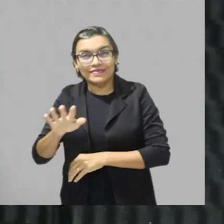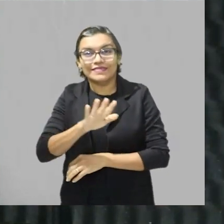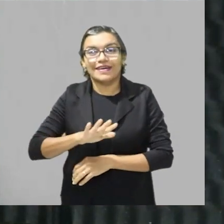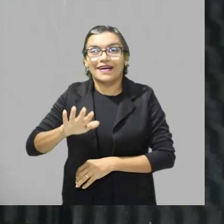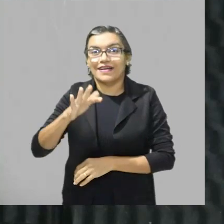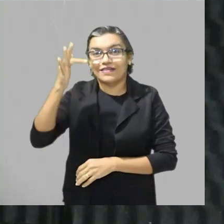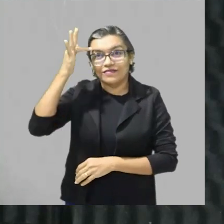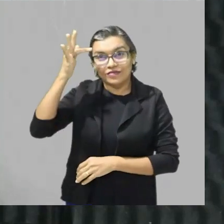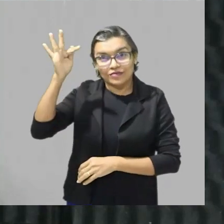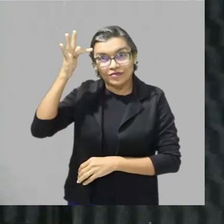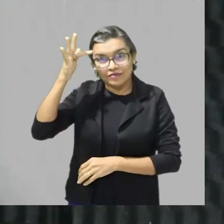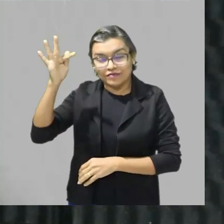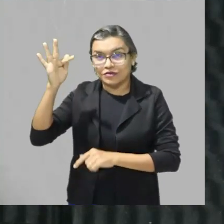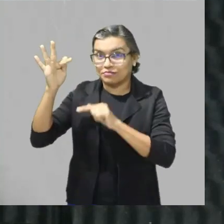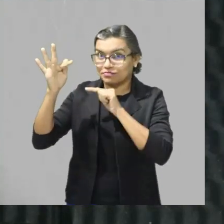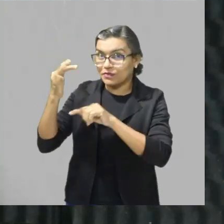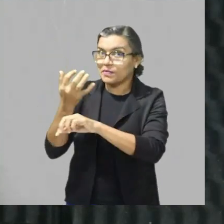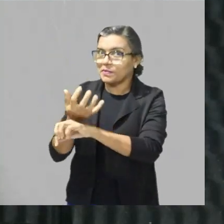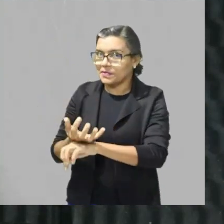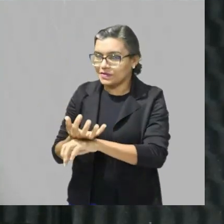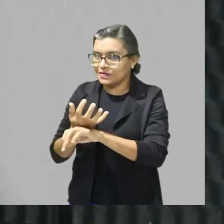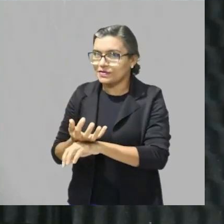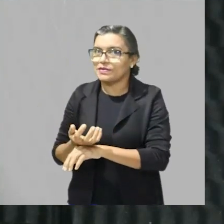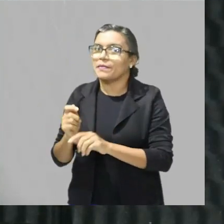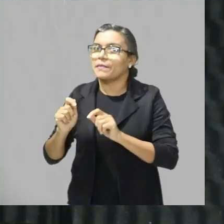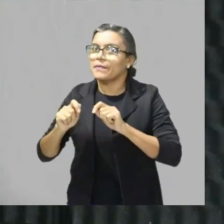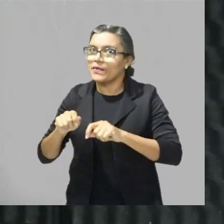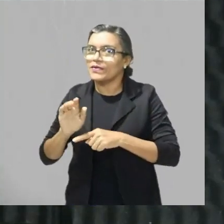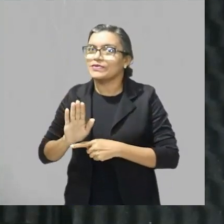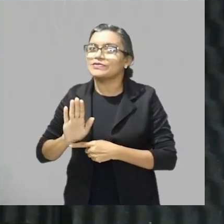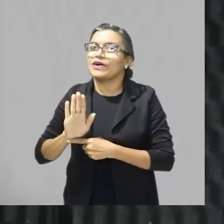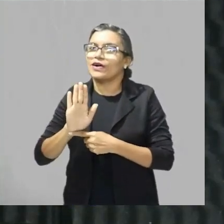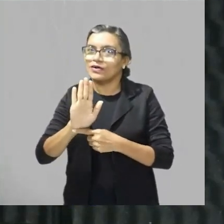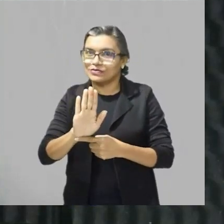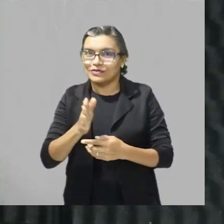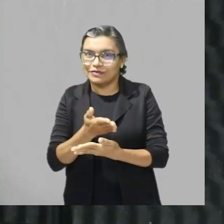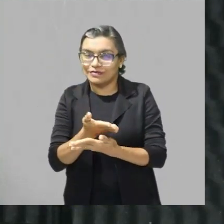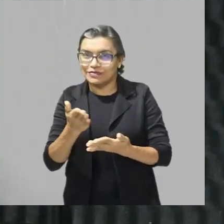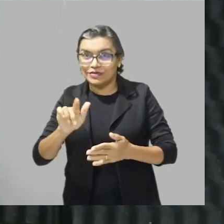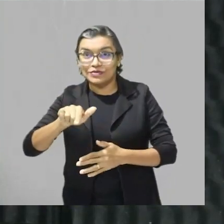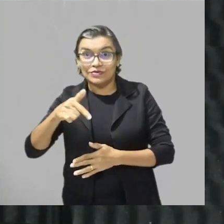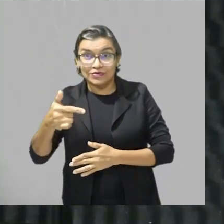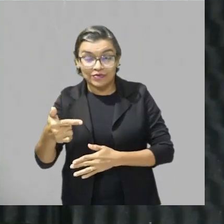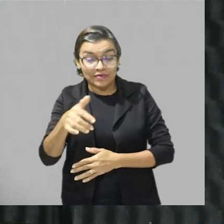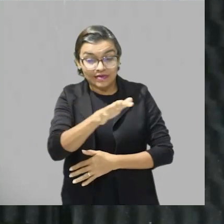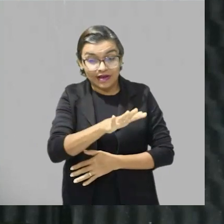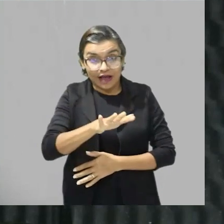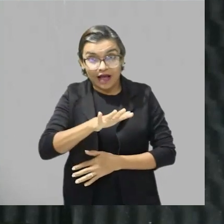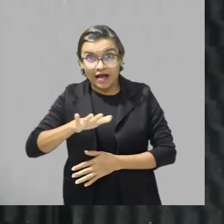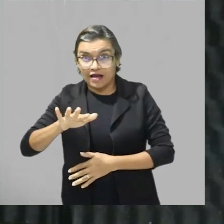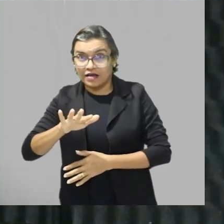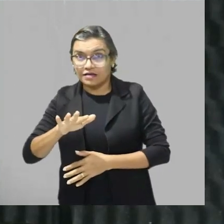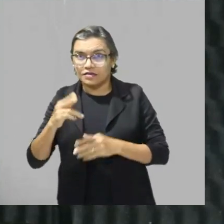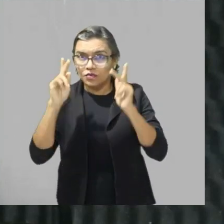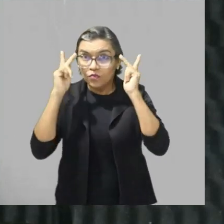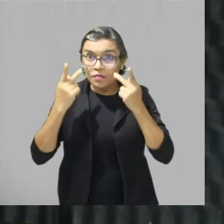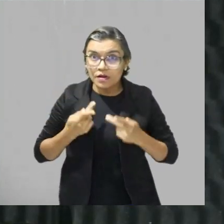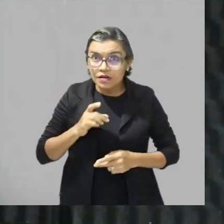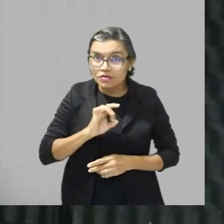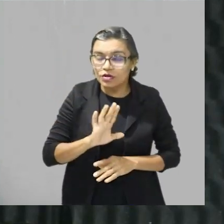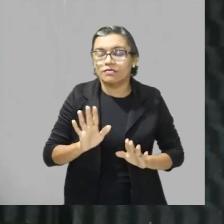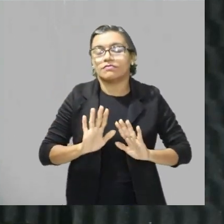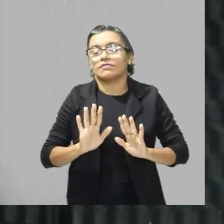disciplina que pode Claro de forma transversal interdisciplinar ajudar vocês em várias outras áreas não só na área de humanas viu